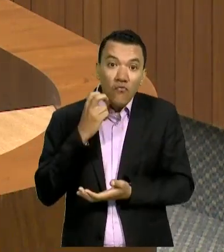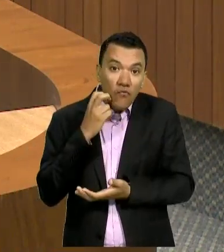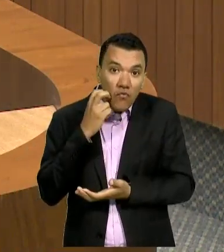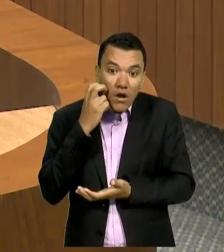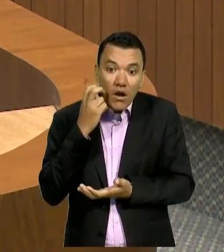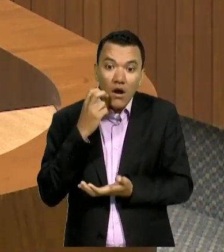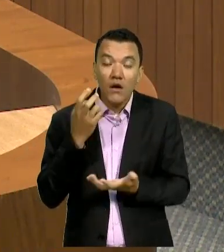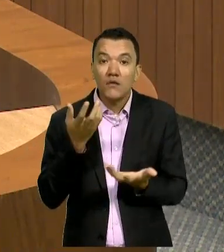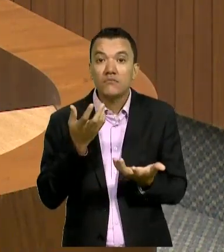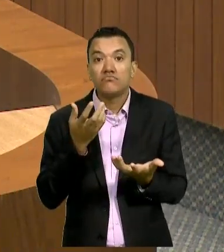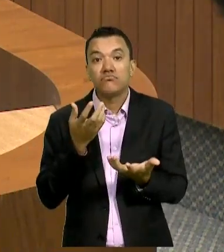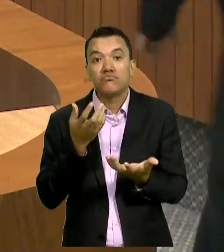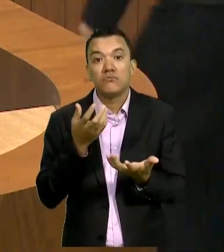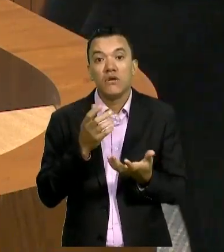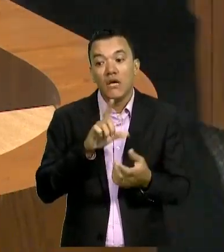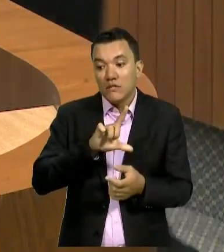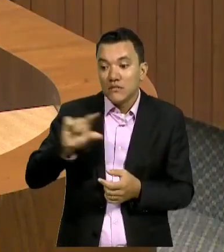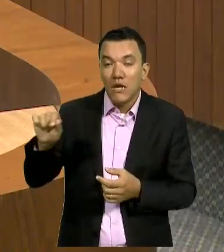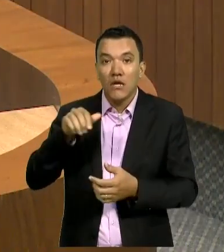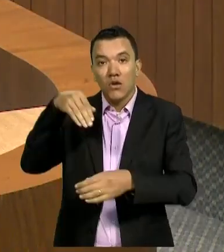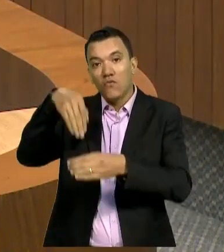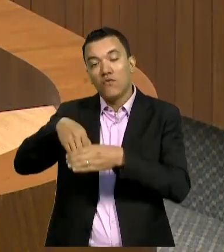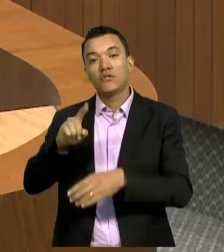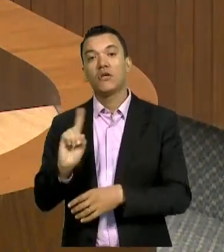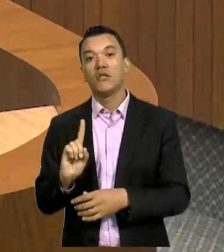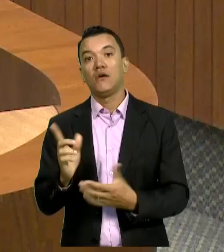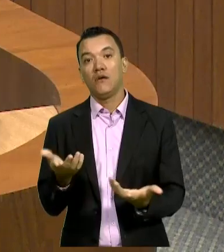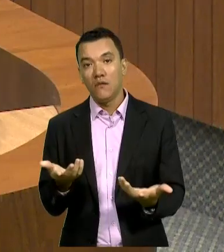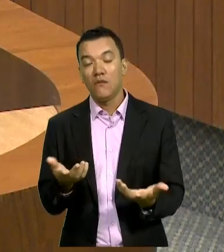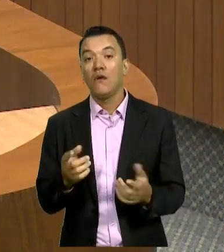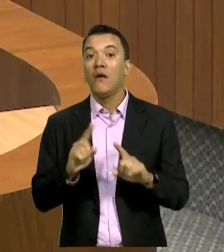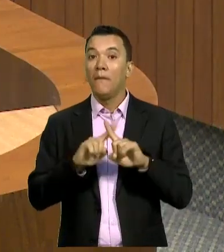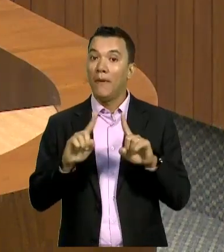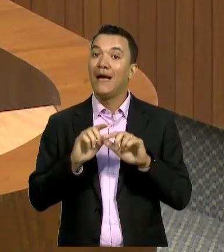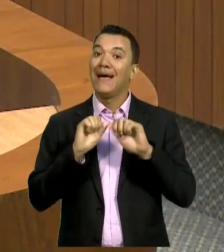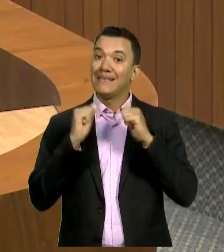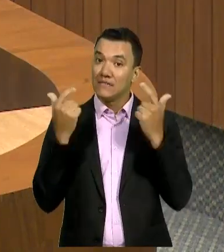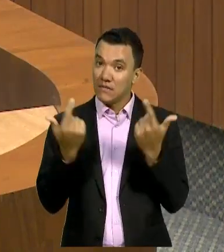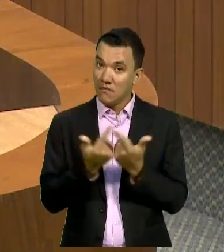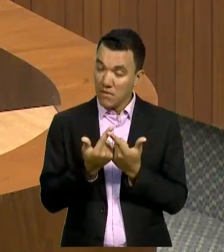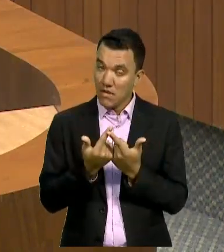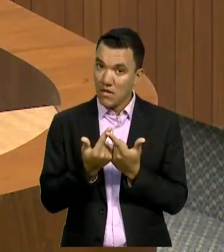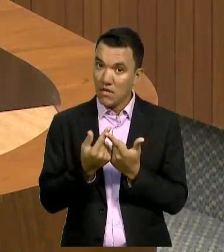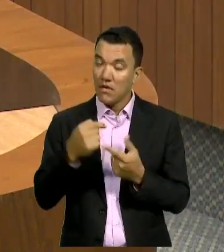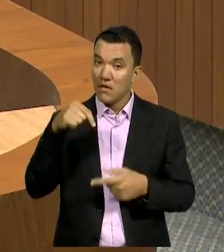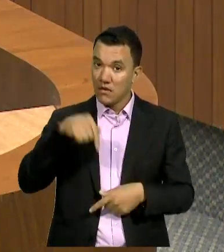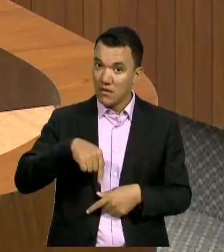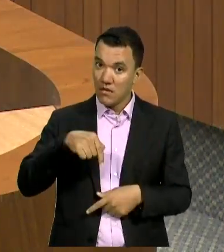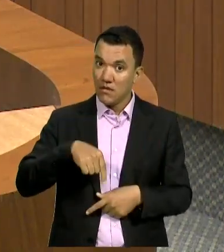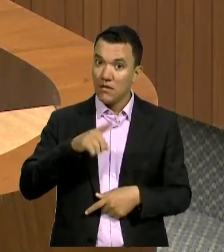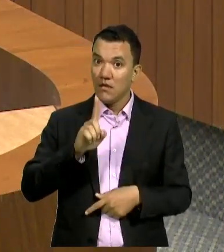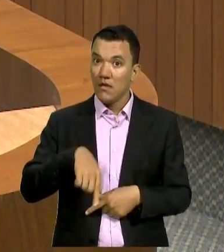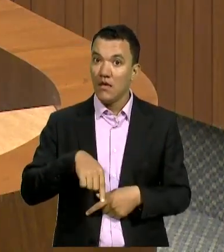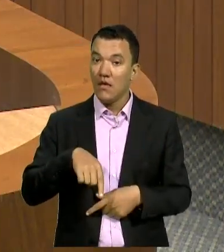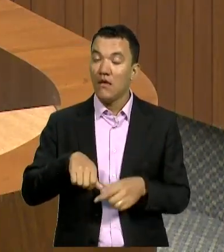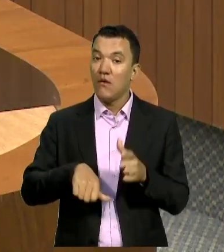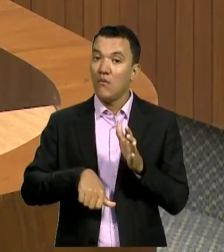se abster, a não votar, mas a Assembleia, a posição da Assembleia é a posição do primeiro